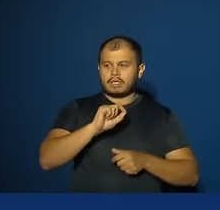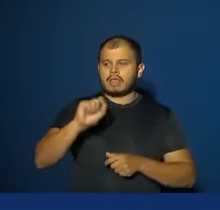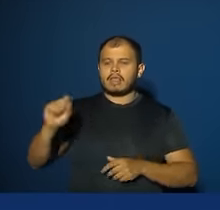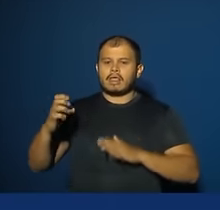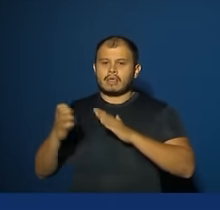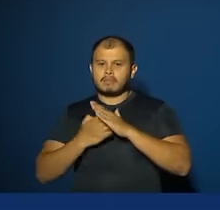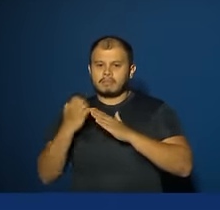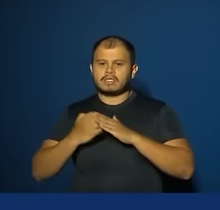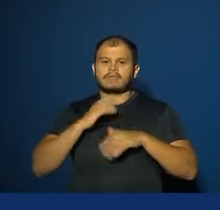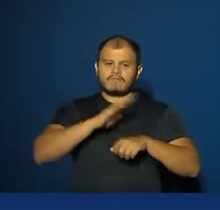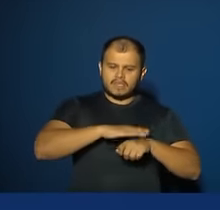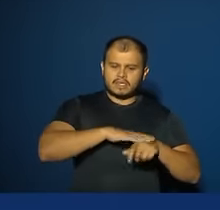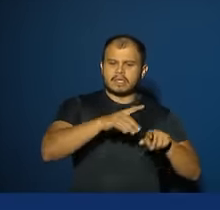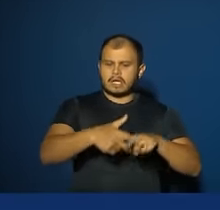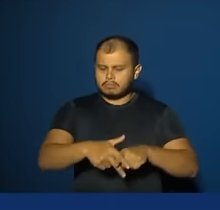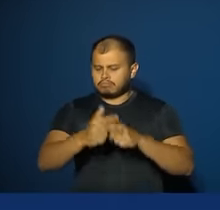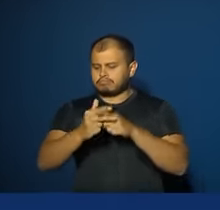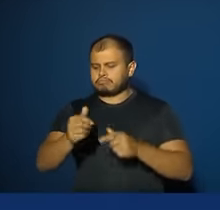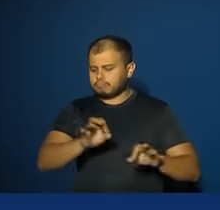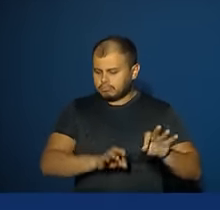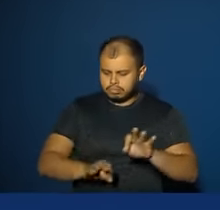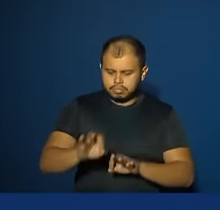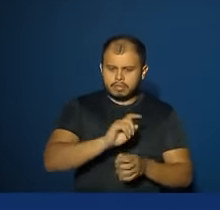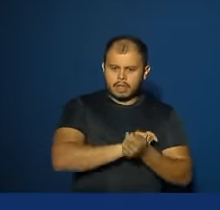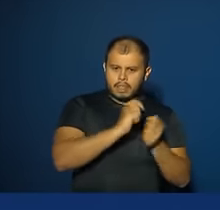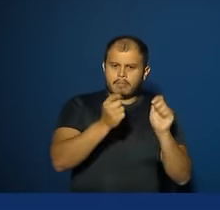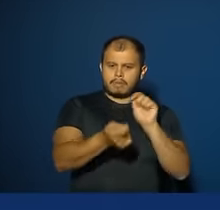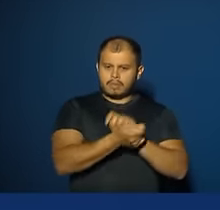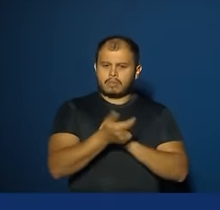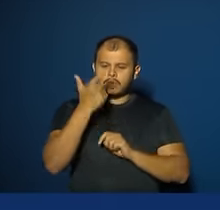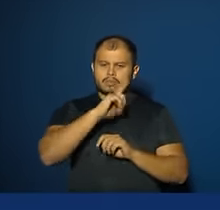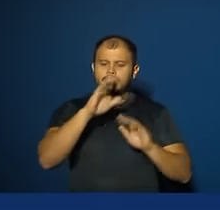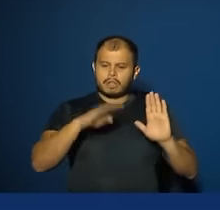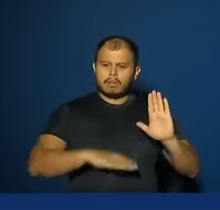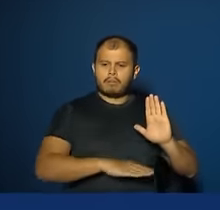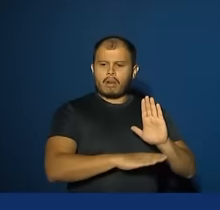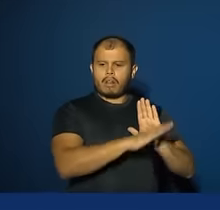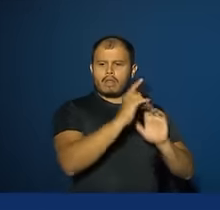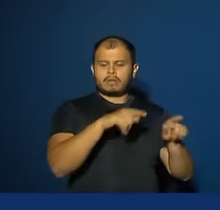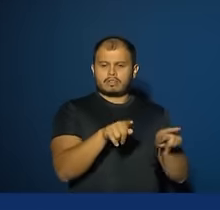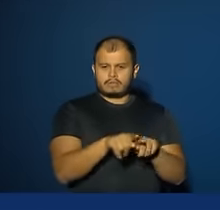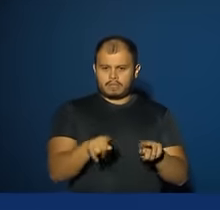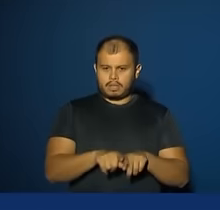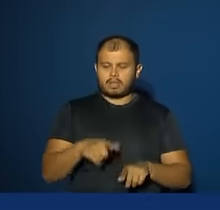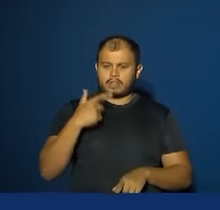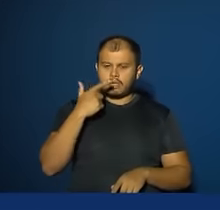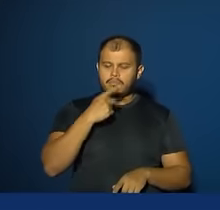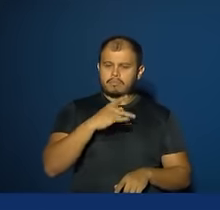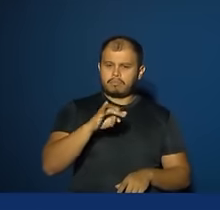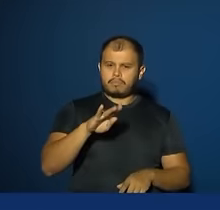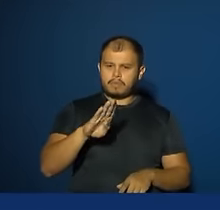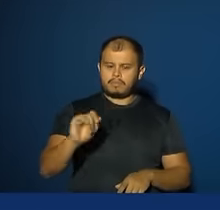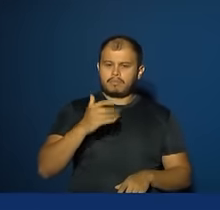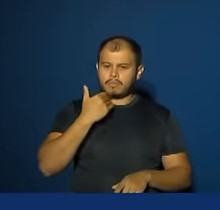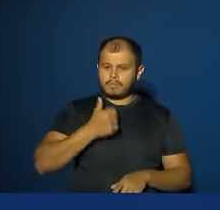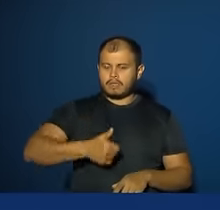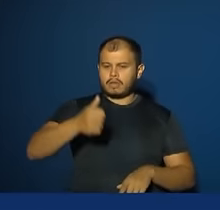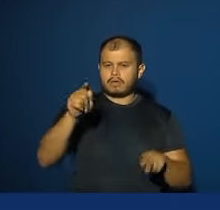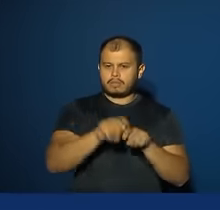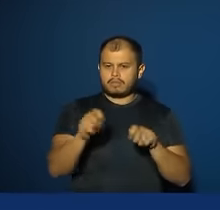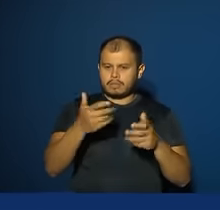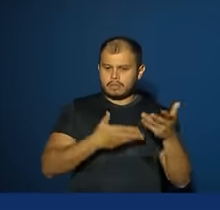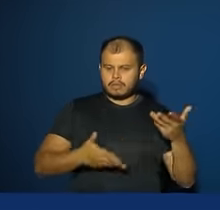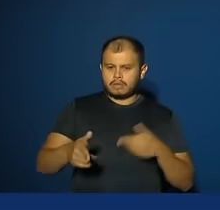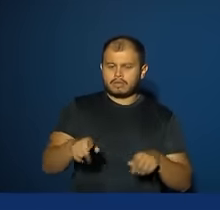pior, fizeram dever de casa, fizeram ajustes, né? E se adaptaram a um cenário um pouco mais difícil. E um PIB melhor no Brasil, um ambiente internacional melhor,